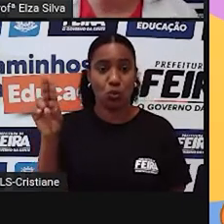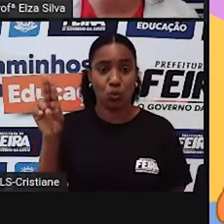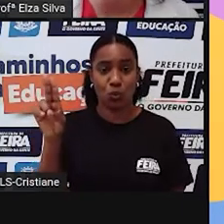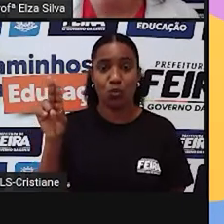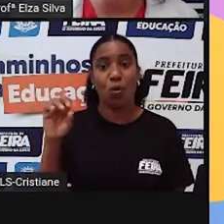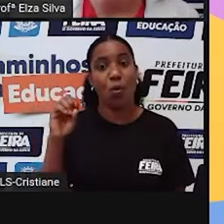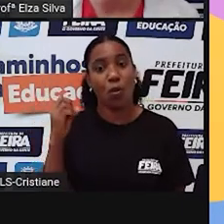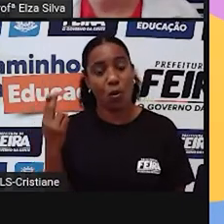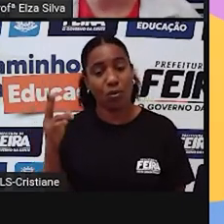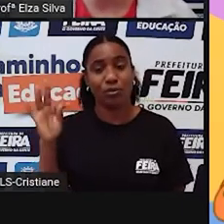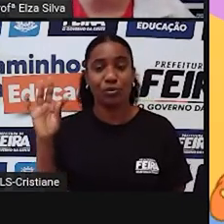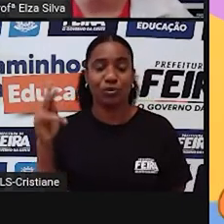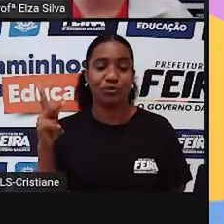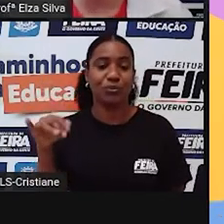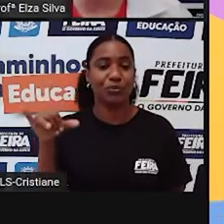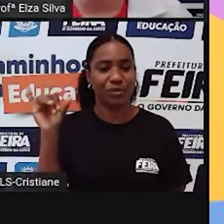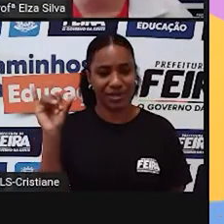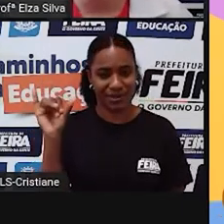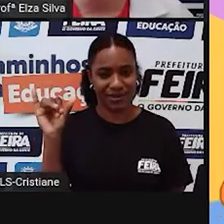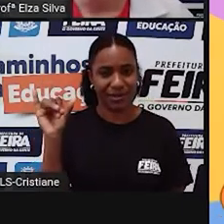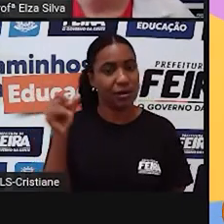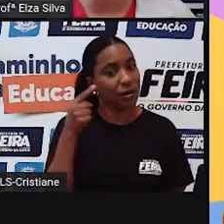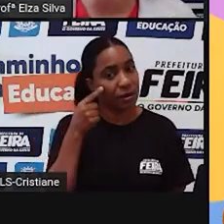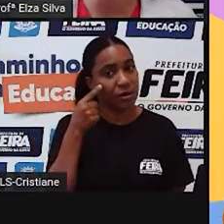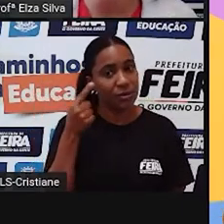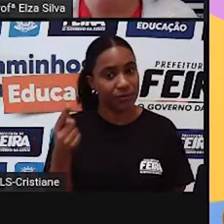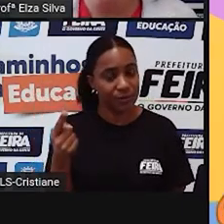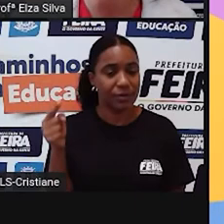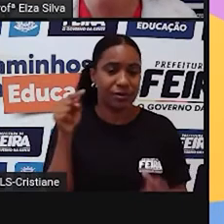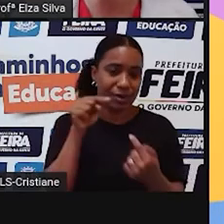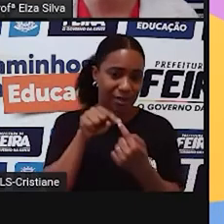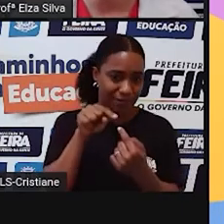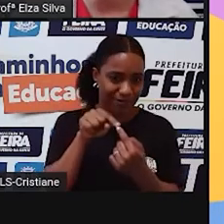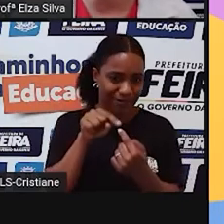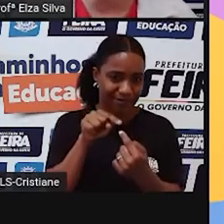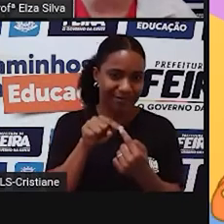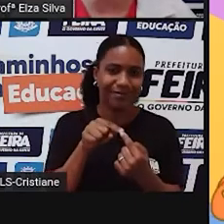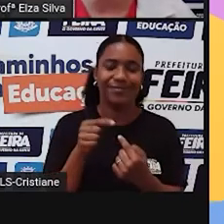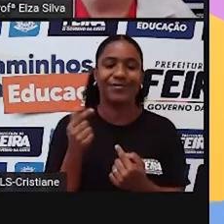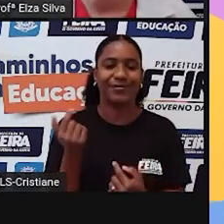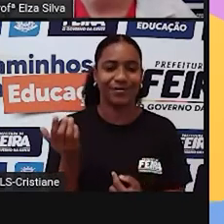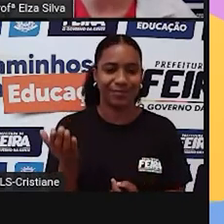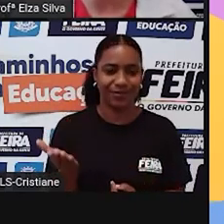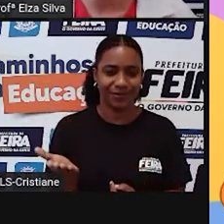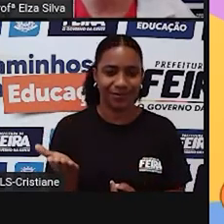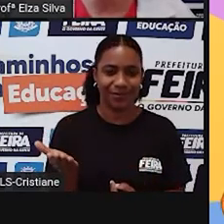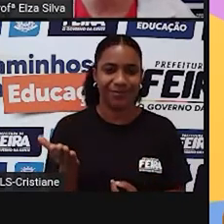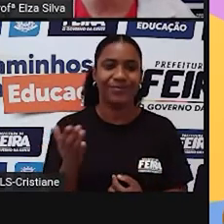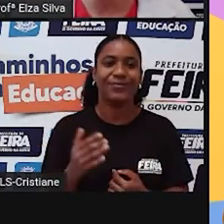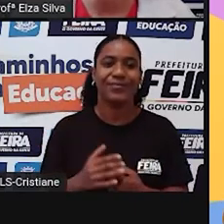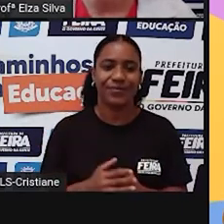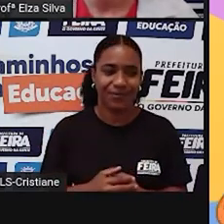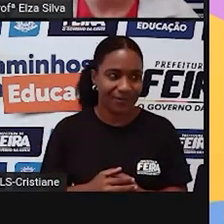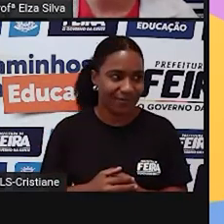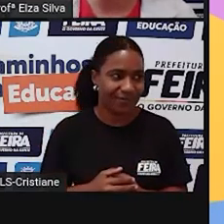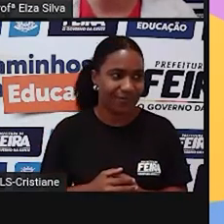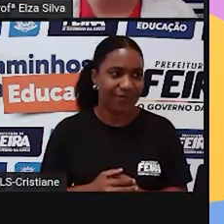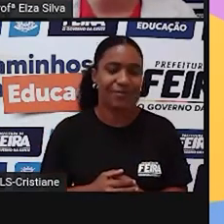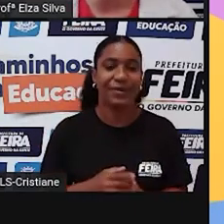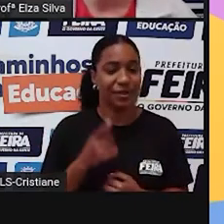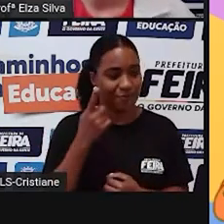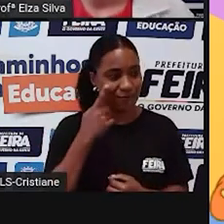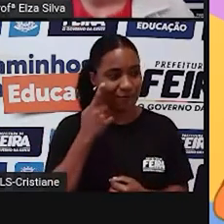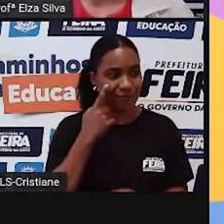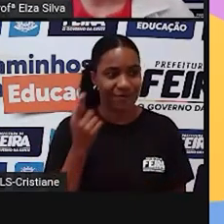Ou então, quando eu tiver sujeitos correspondentes a eles. Ok, students? Let's